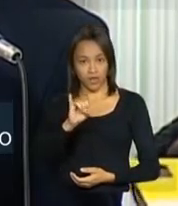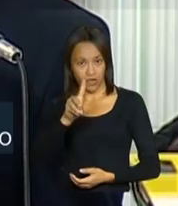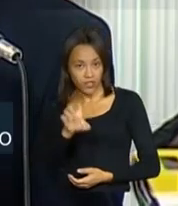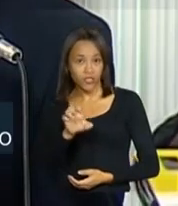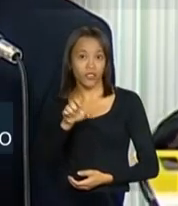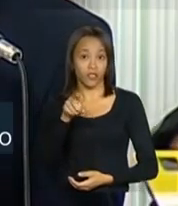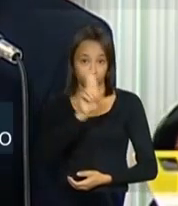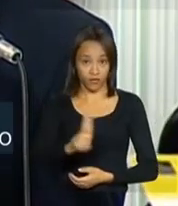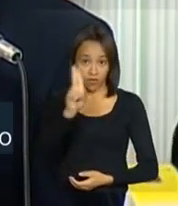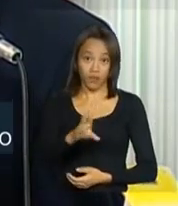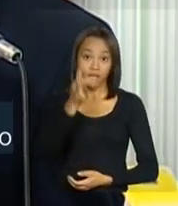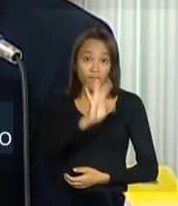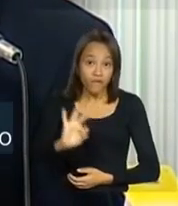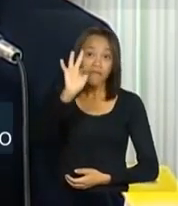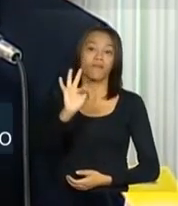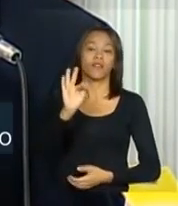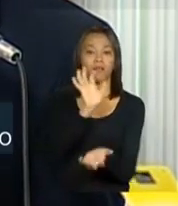Rural de Pernambuco.